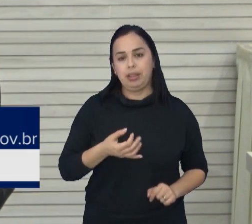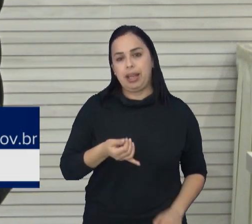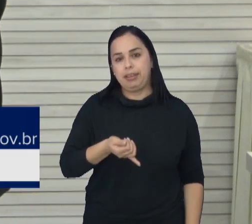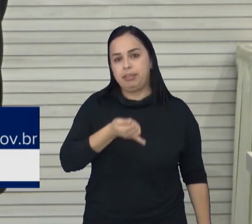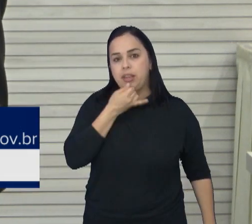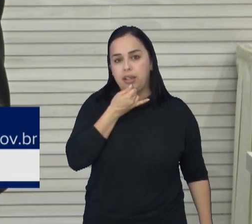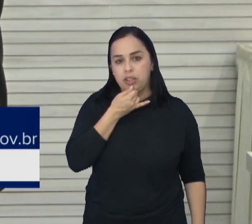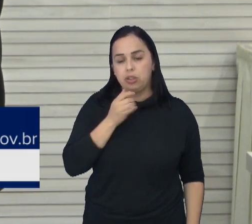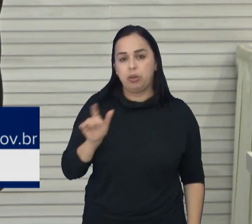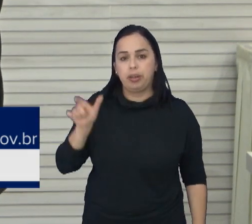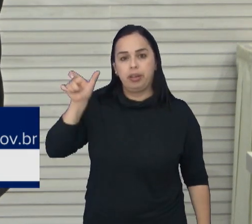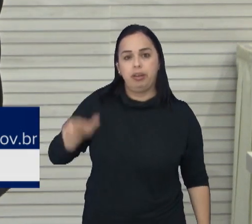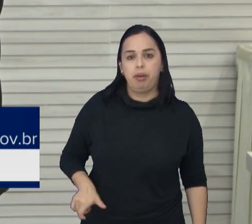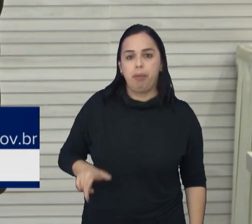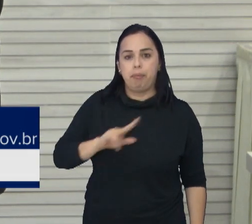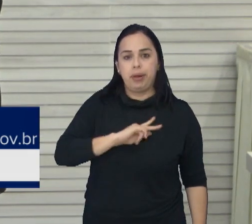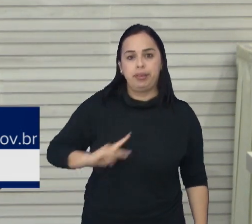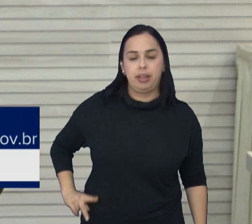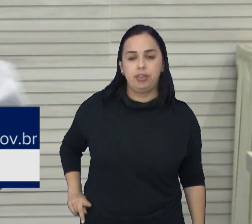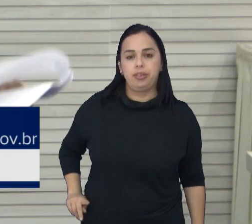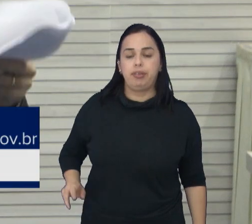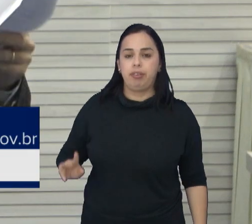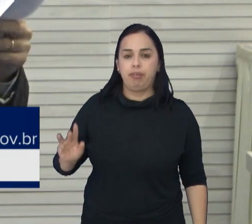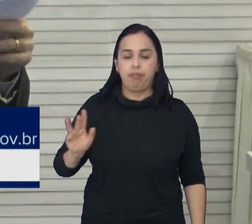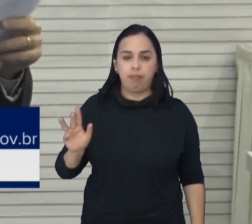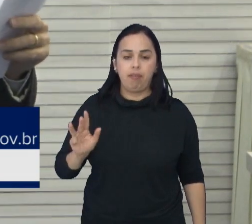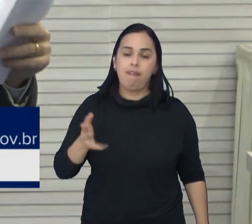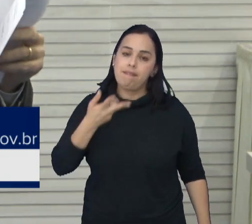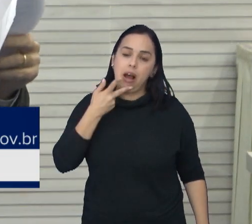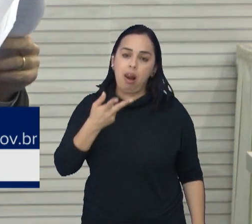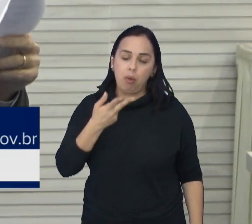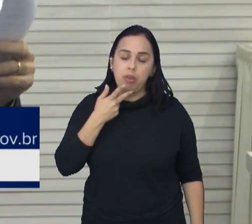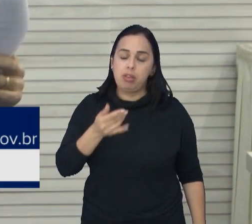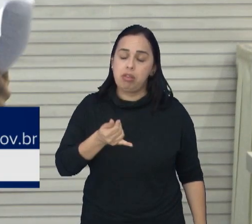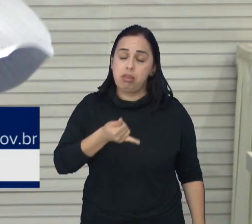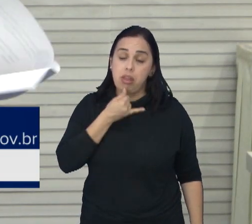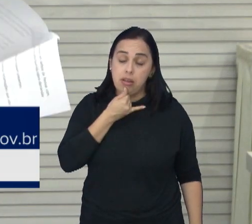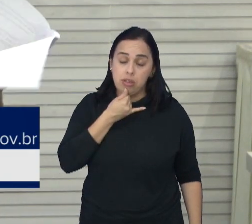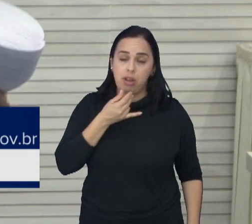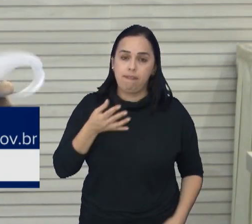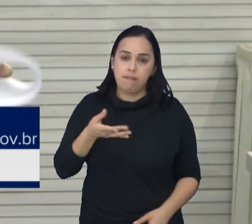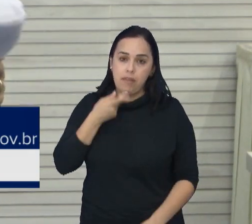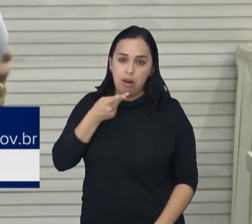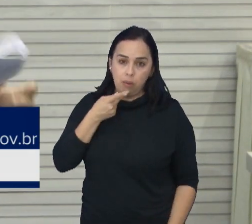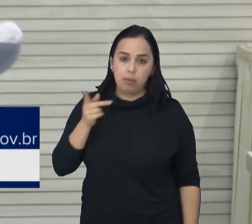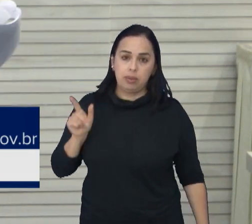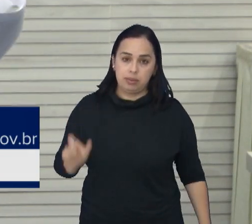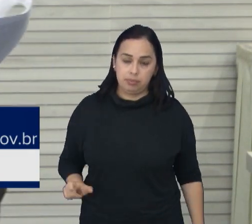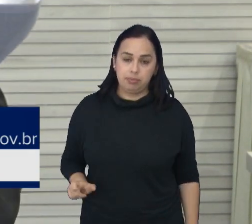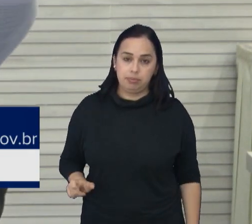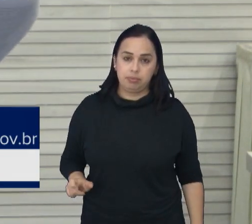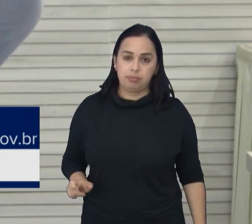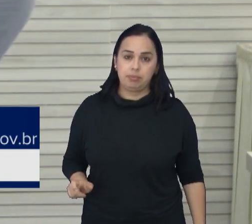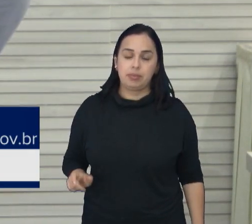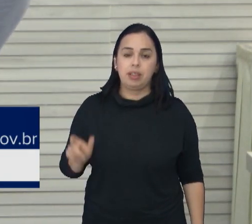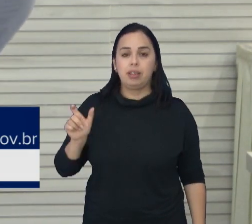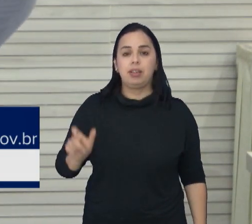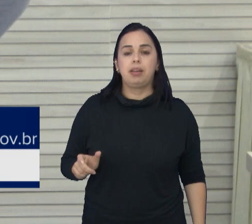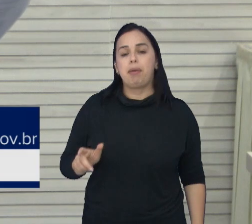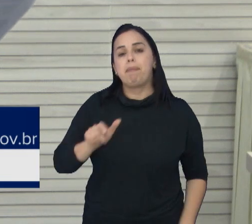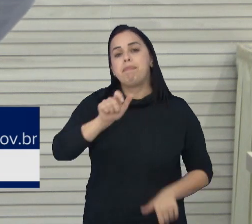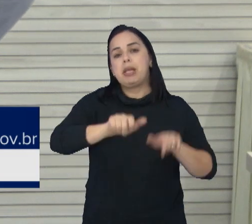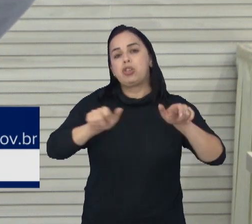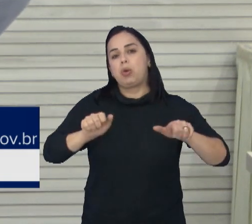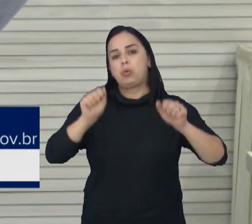triste declaração do presidente da República, né? O Lula, que aqui o meu companheiro vereador Milton Vieira já falou, mas o Lula diz que pessoas